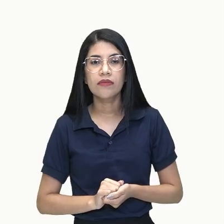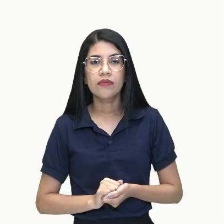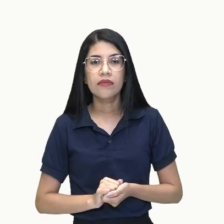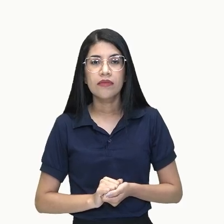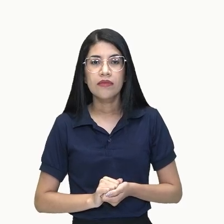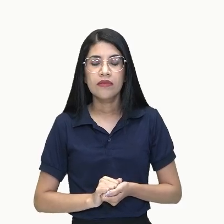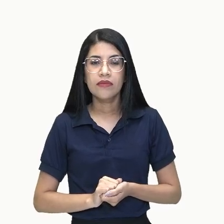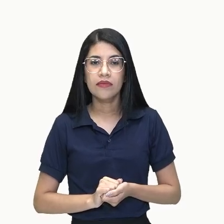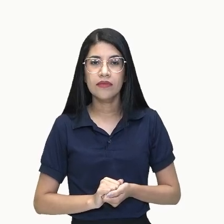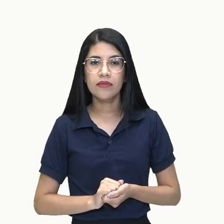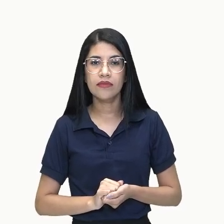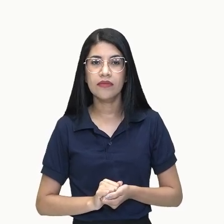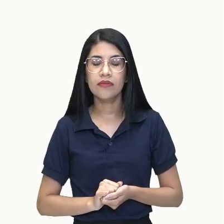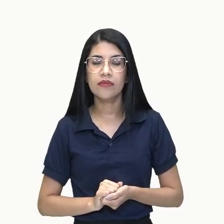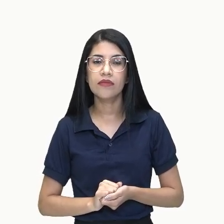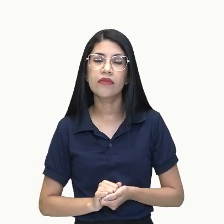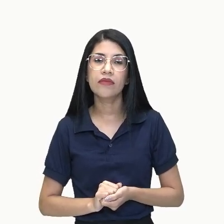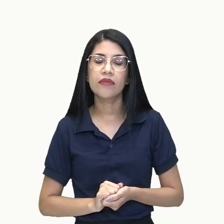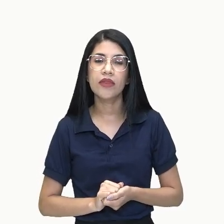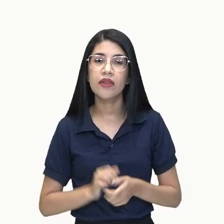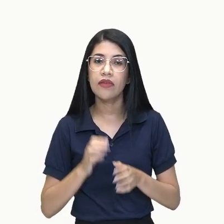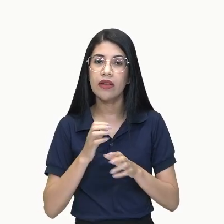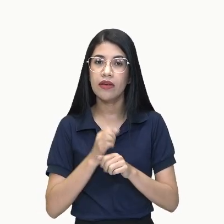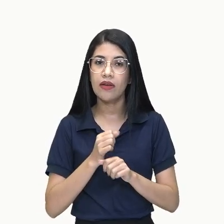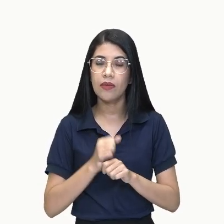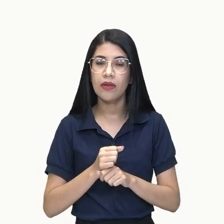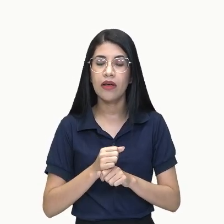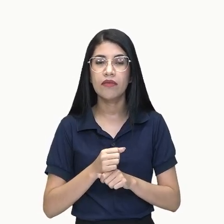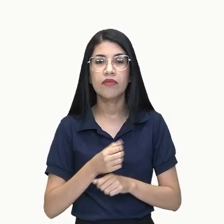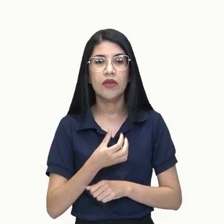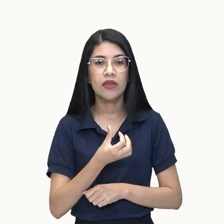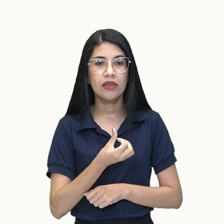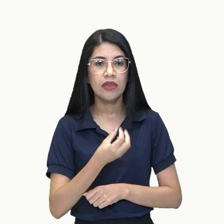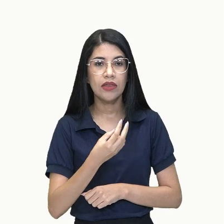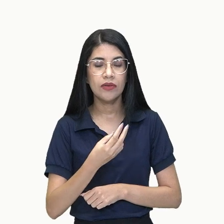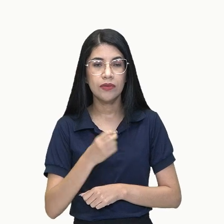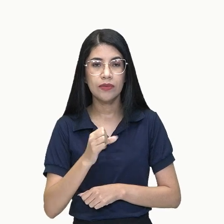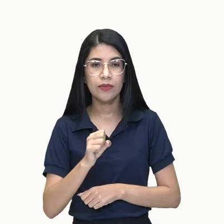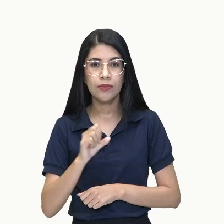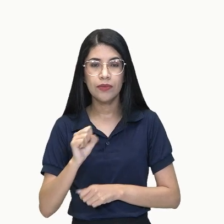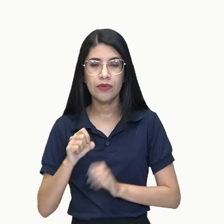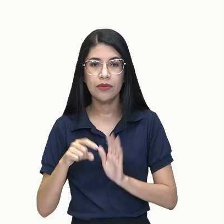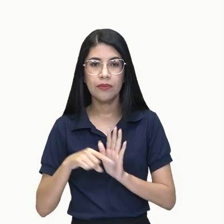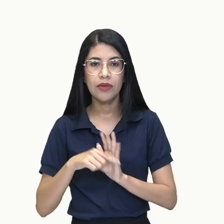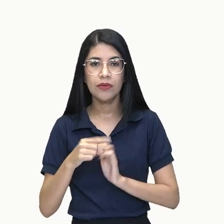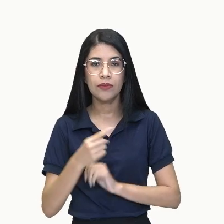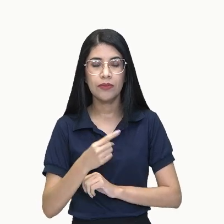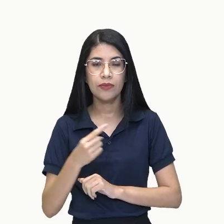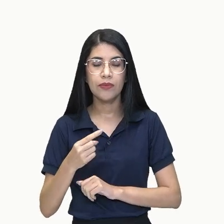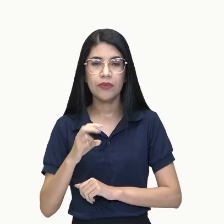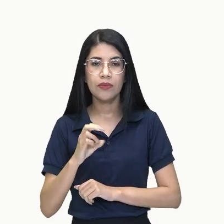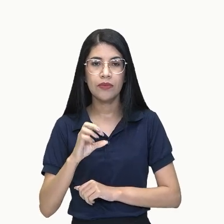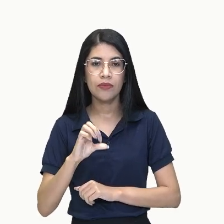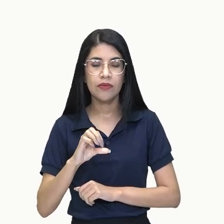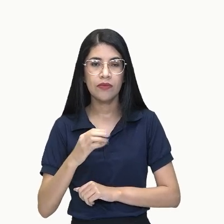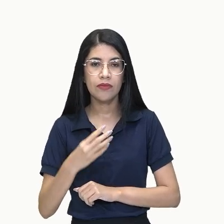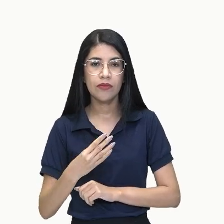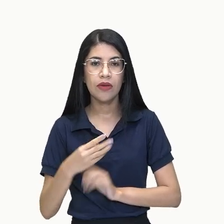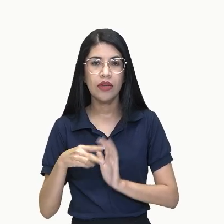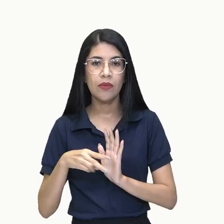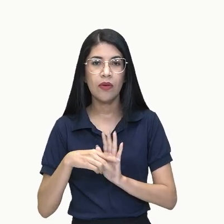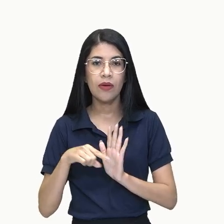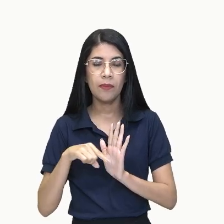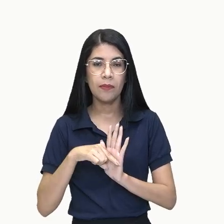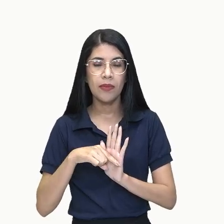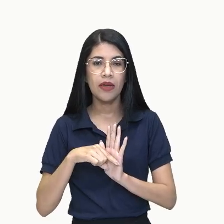2022. Feito isso, nós obtemos como resposta, ó, menos 5.306.